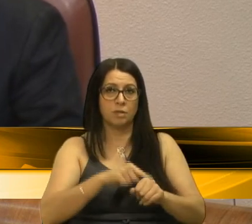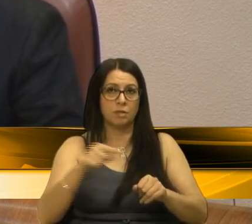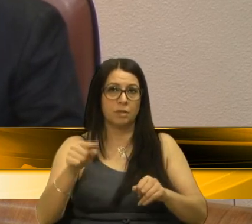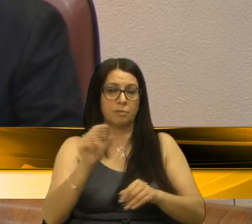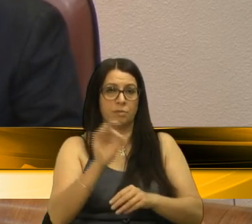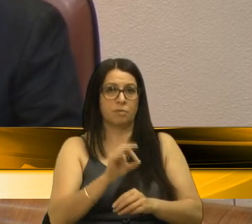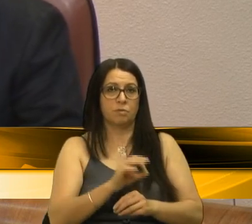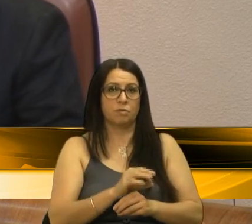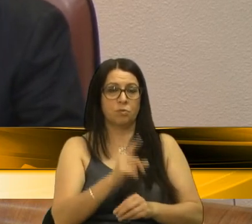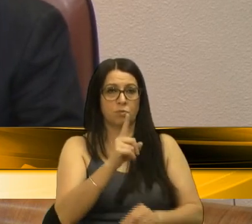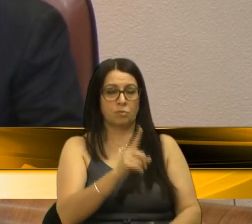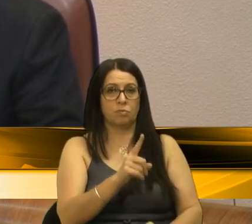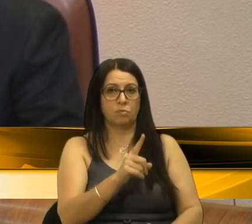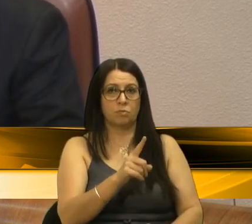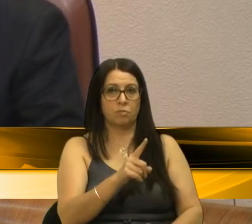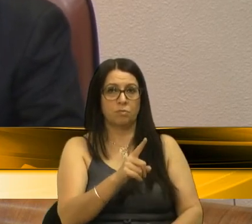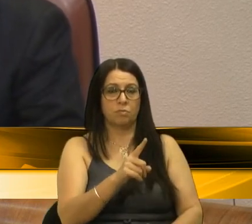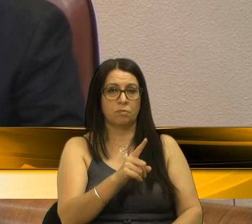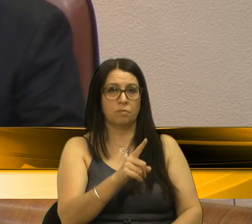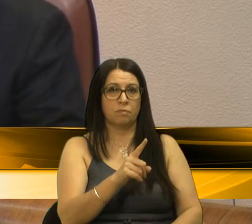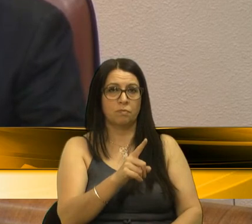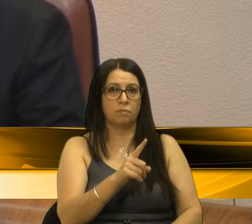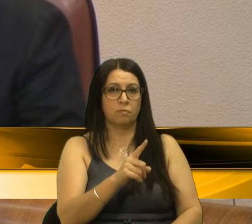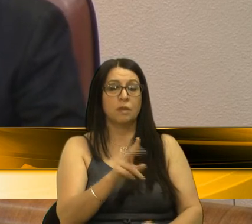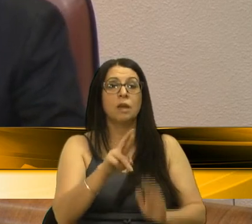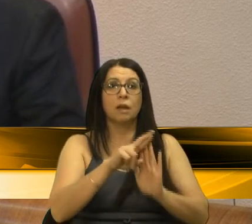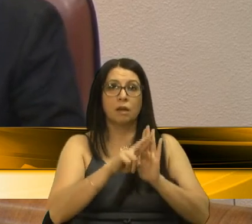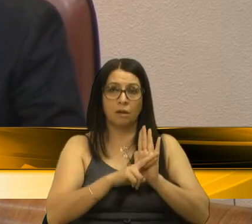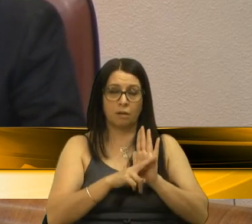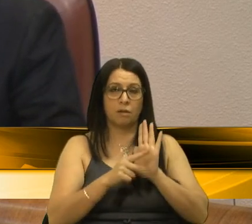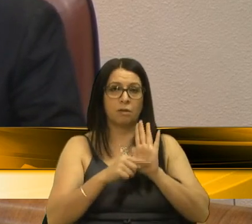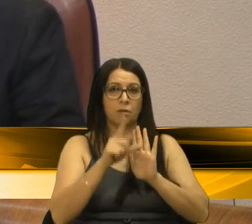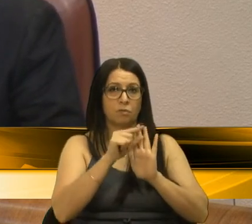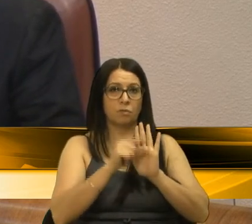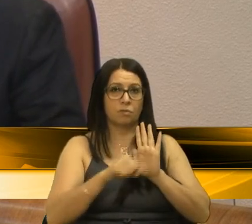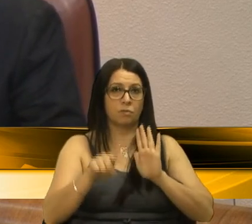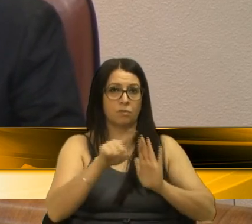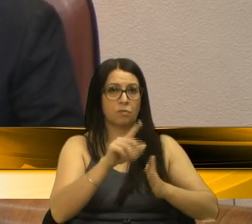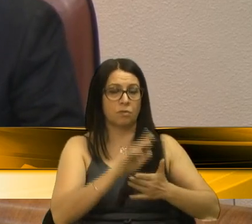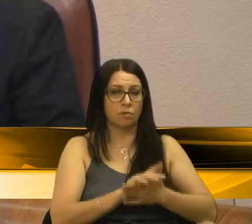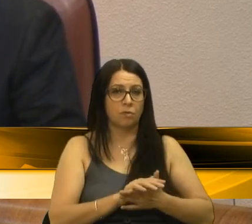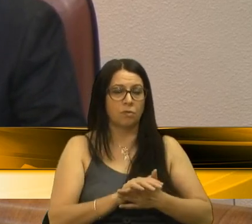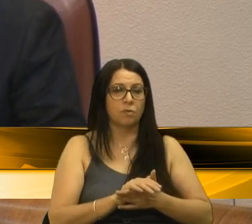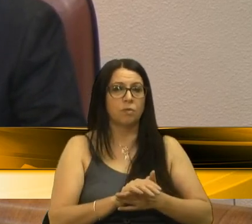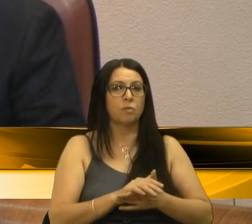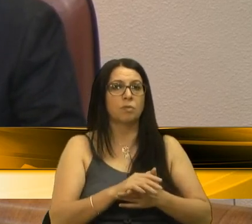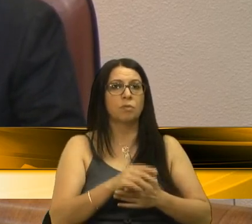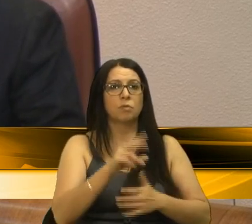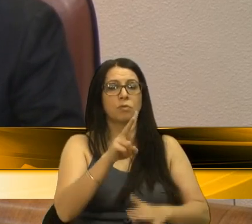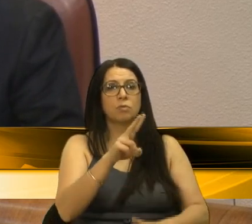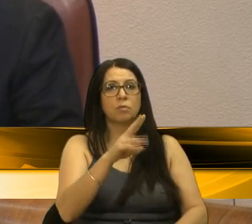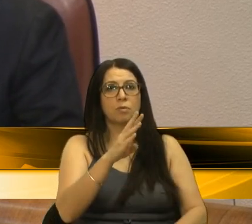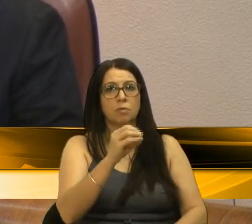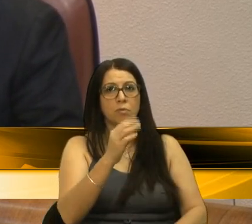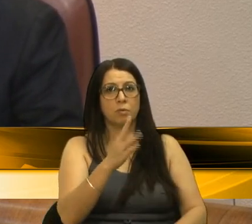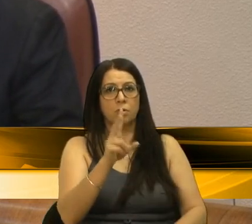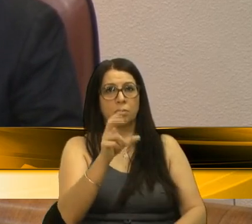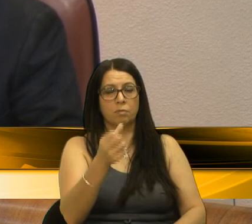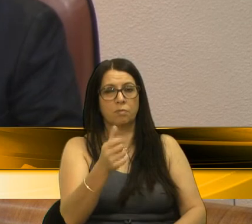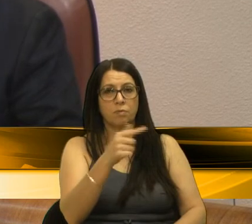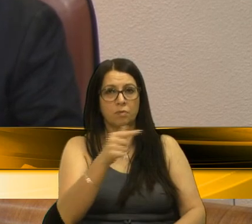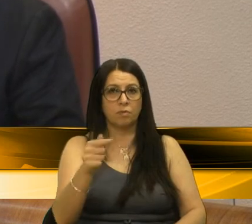decadencial. 1. A regra disposta no artigo 5º do Decreto-Lei nº 201/67.